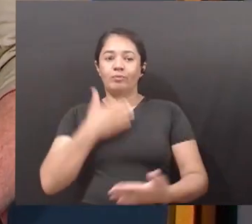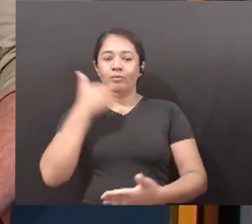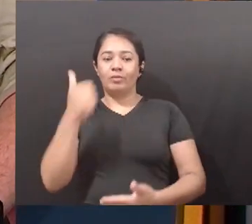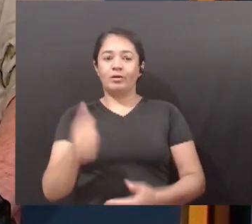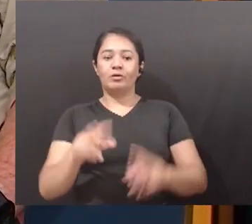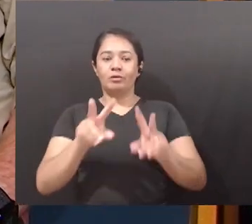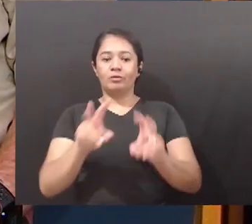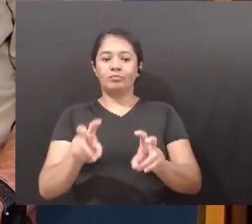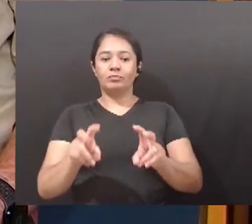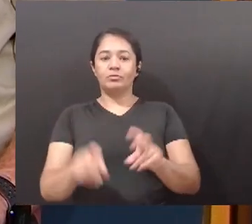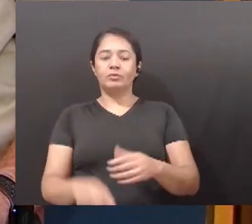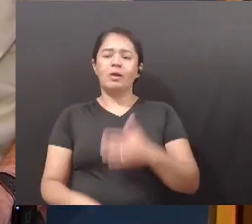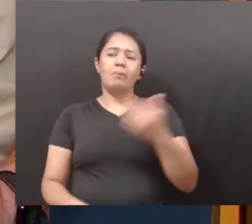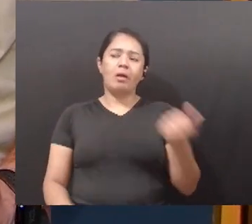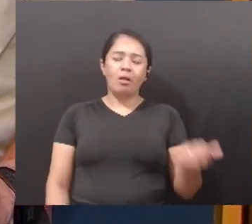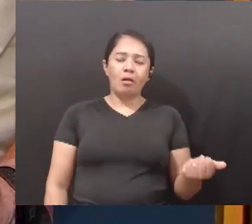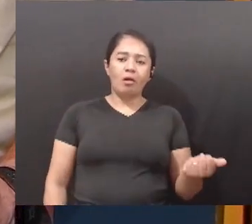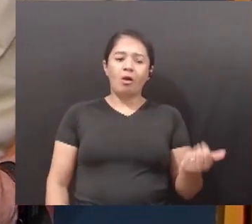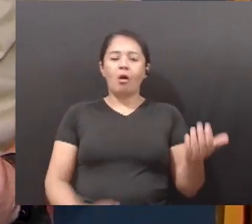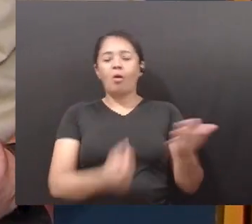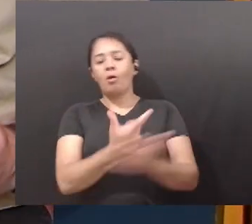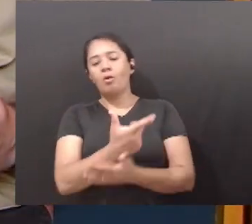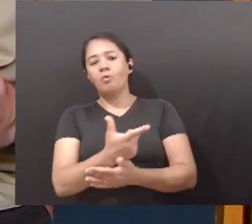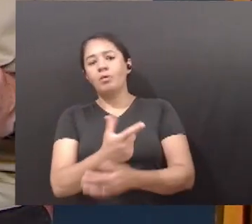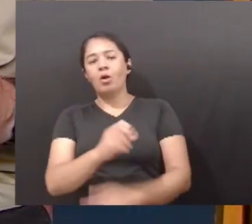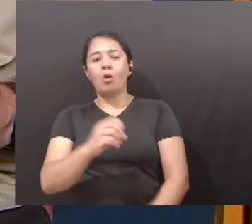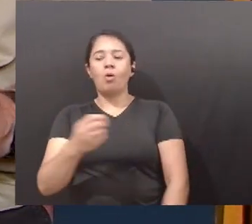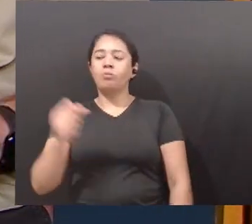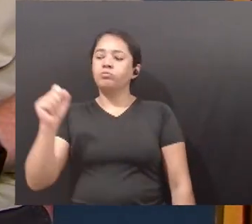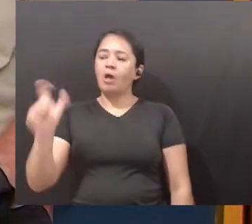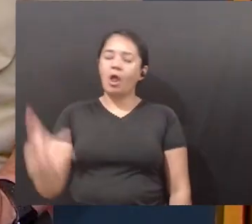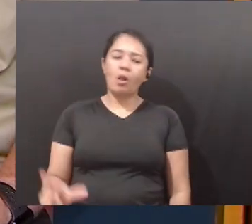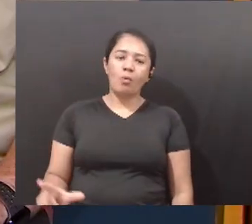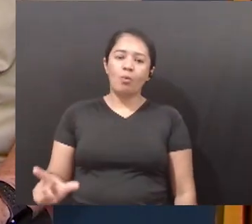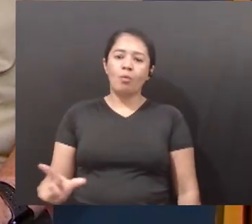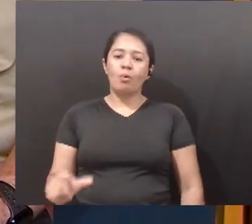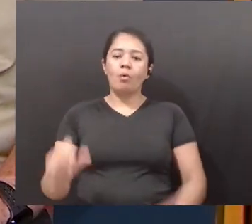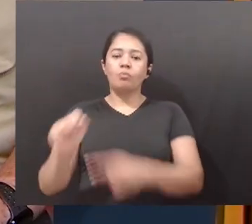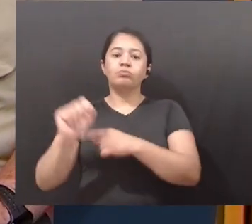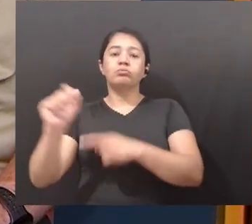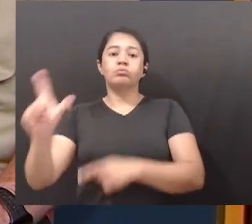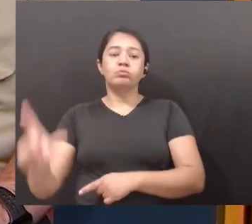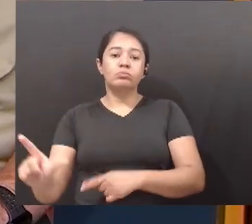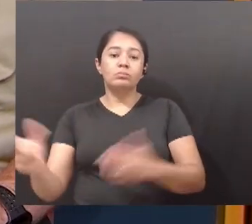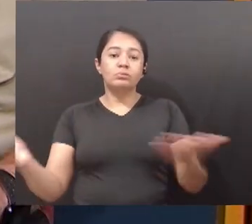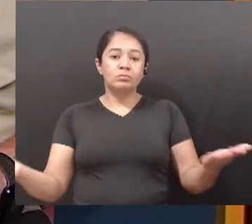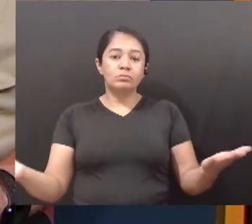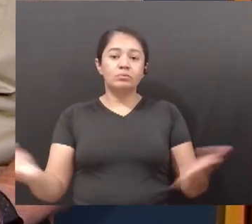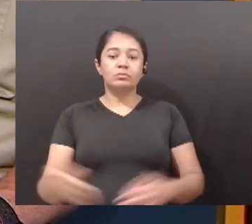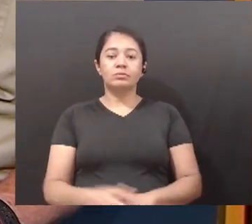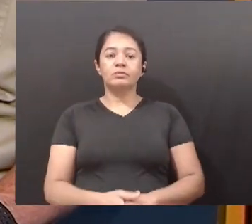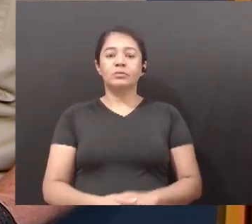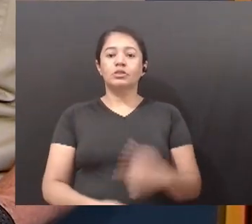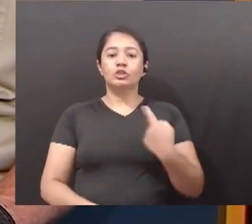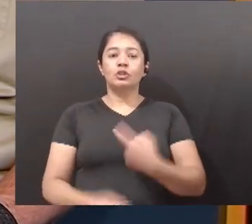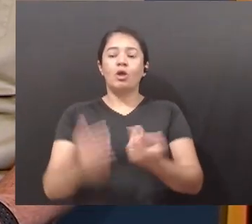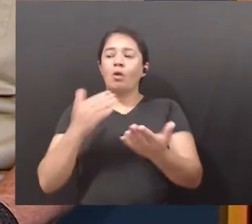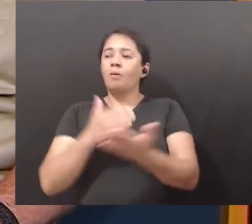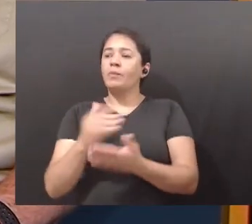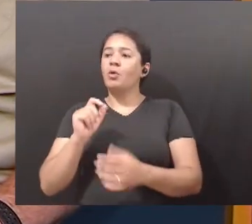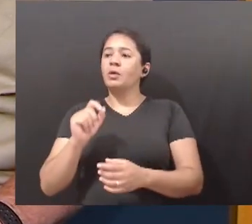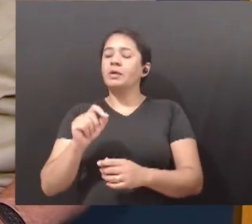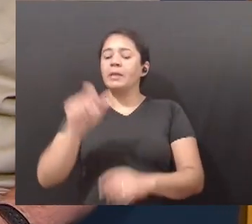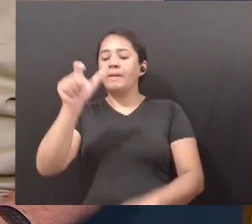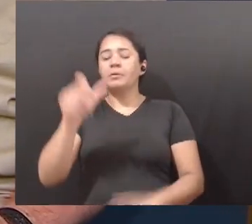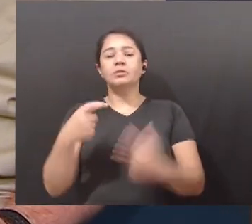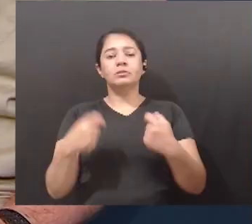pena para você que está em casa entre alugar ou comprar um carro. Ronaldo, para a gente começar, o que a pessoa precisa analisar